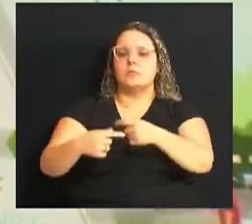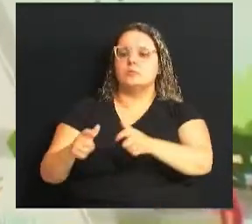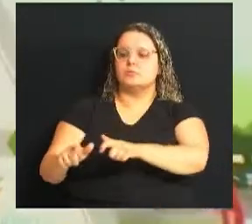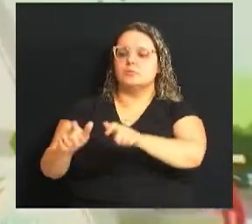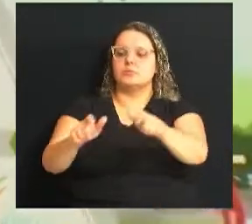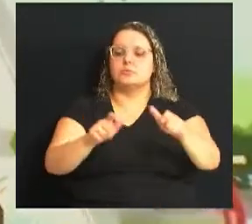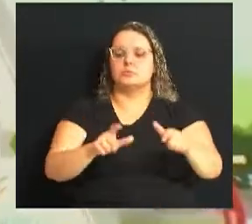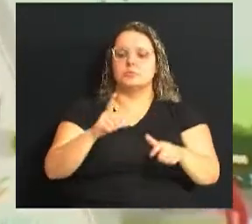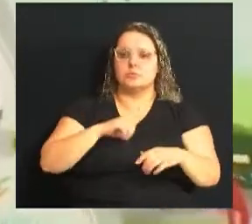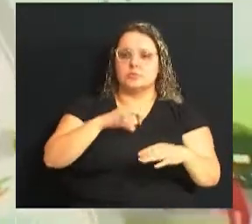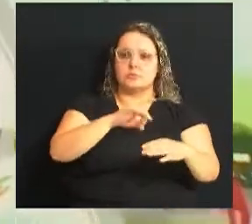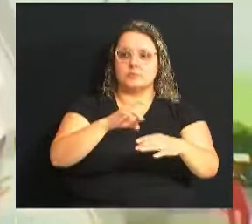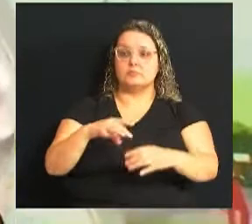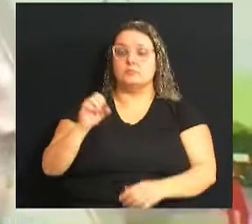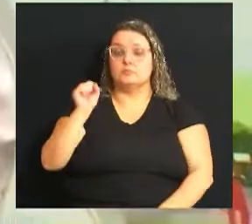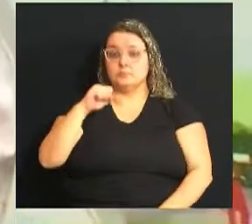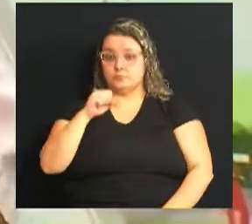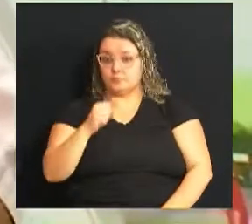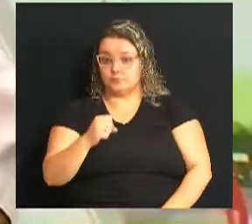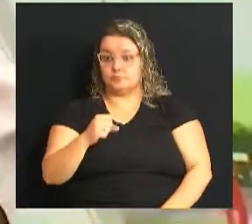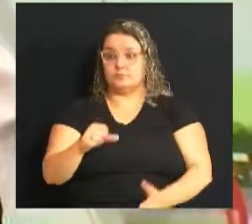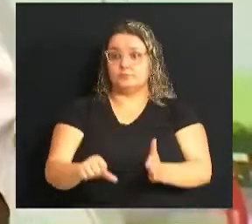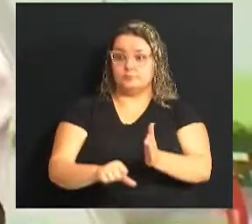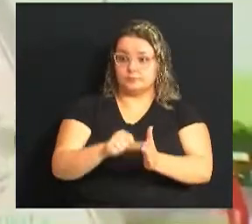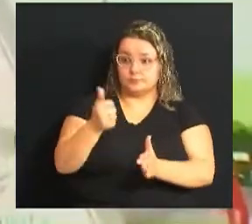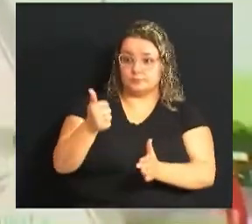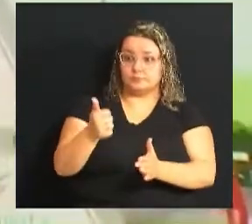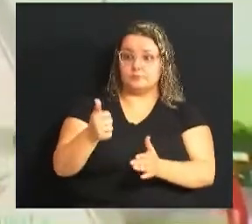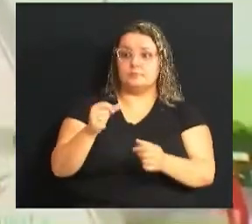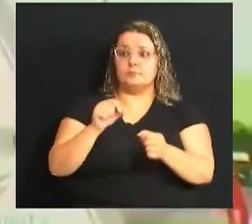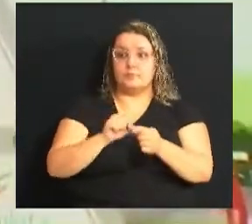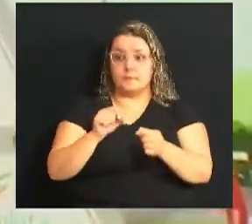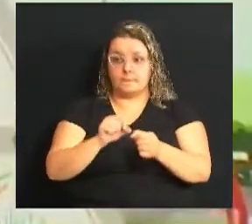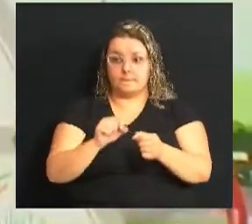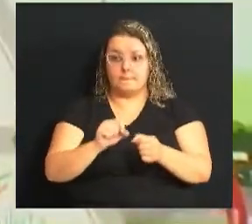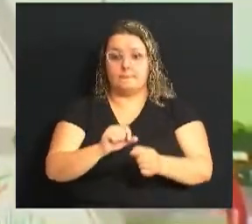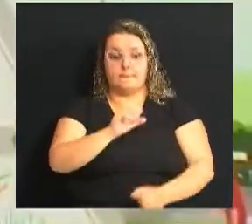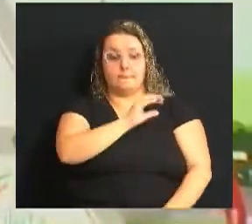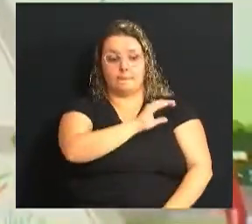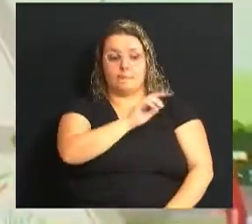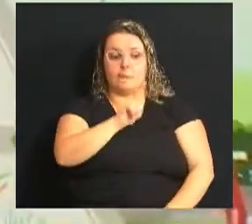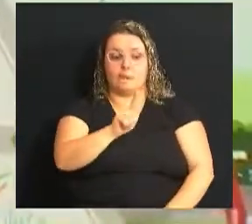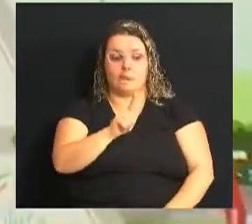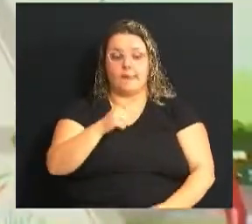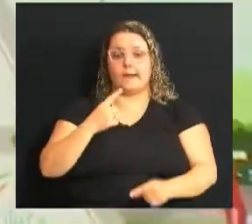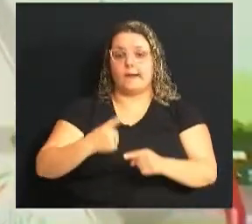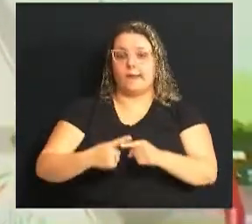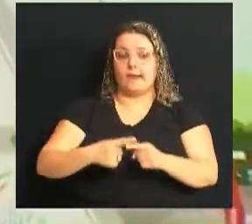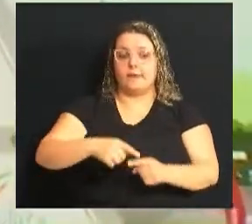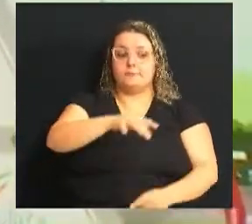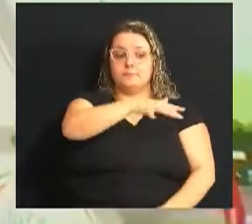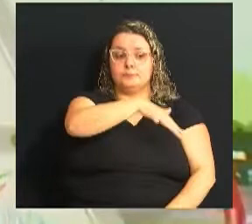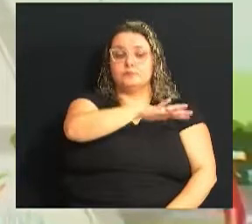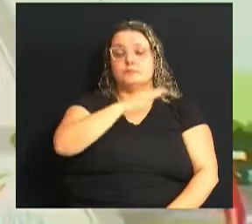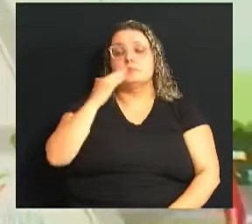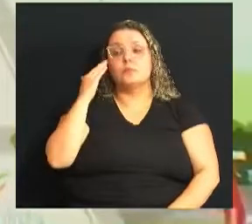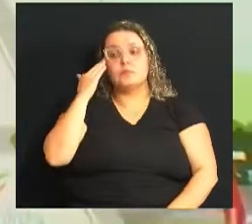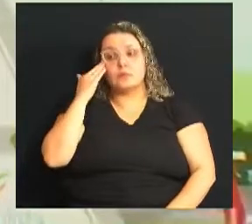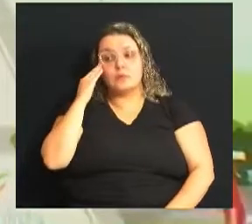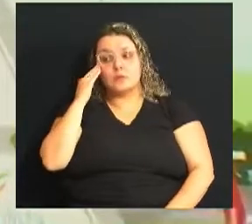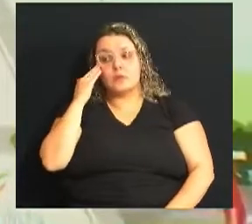muda? Sim, nós primeiro estamos fazendo o Campo Grande, porque é a área que nós entendemos